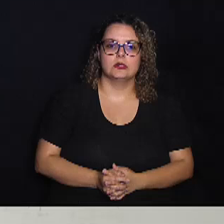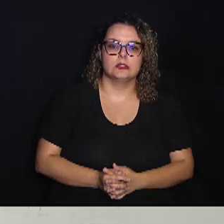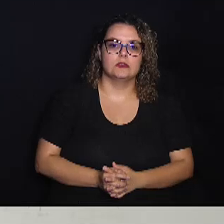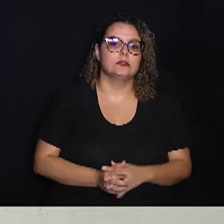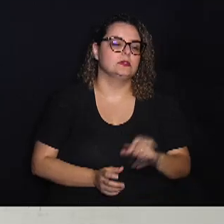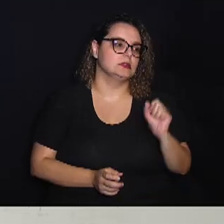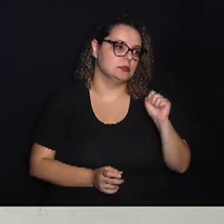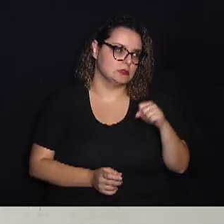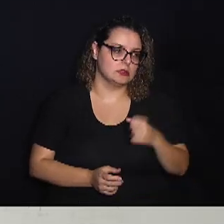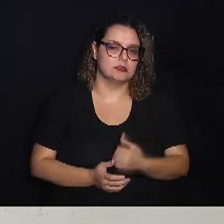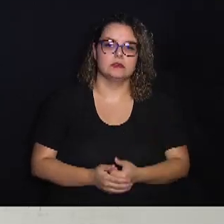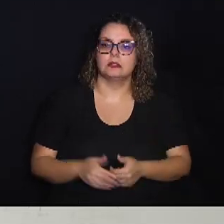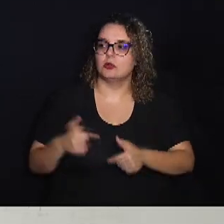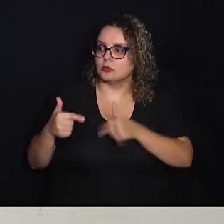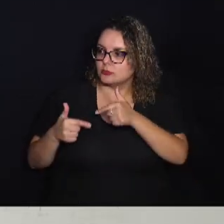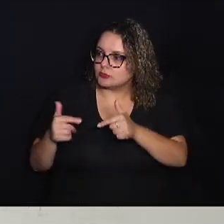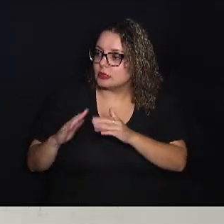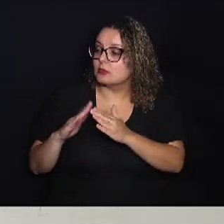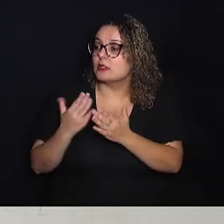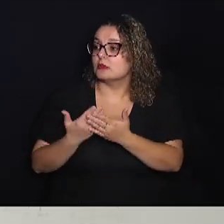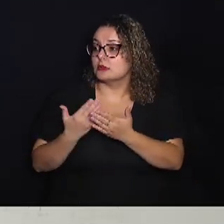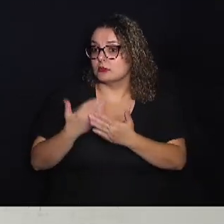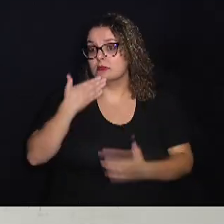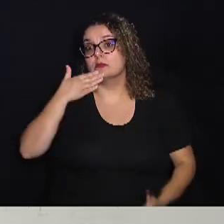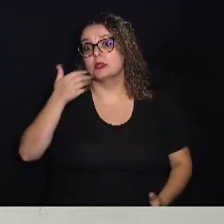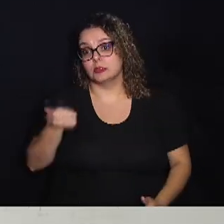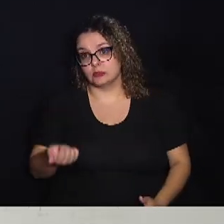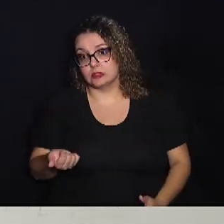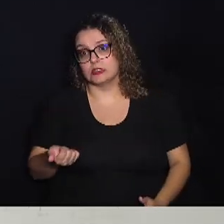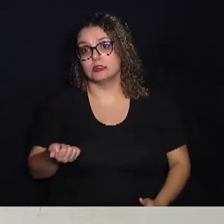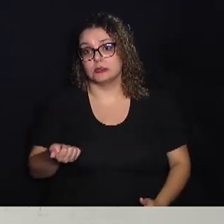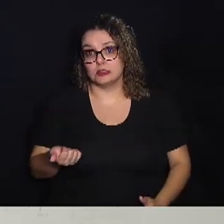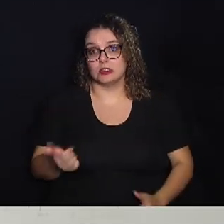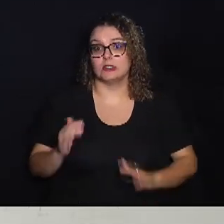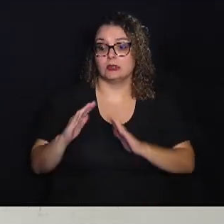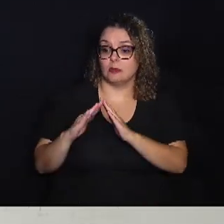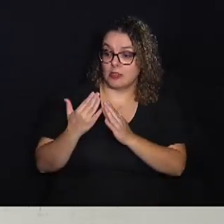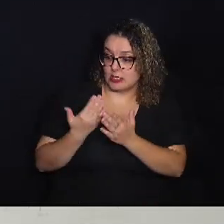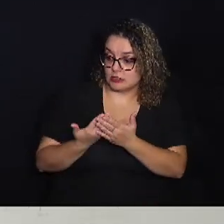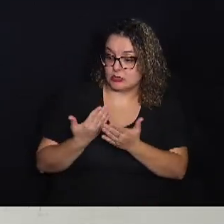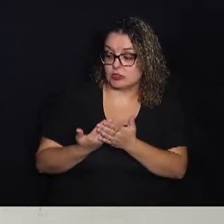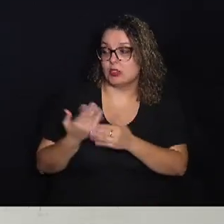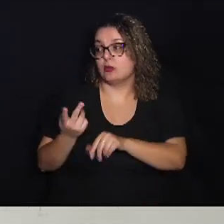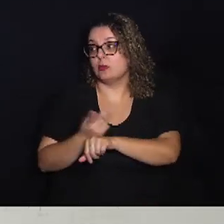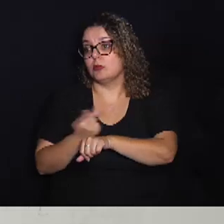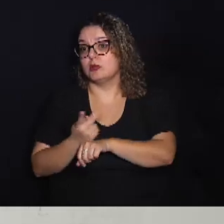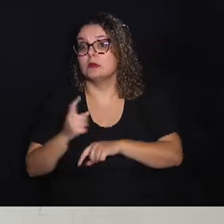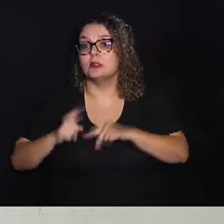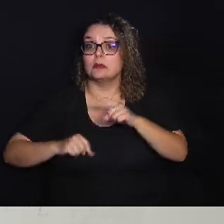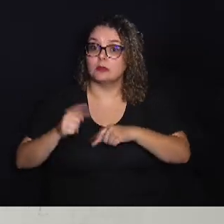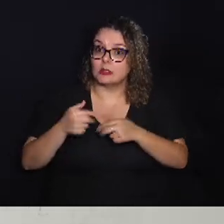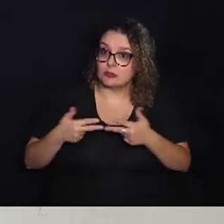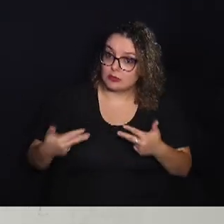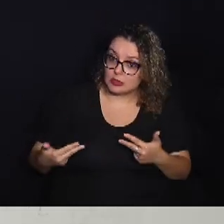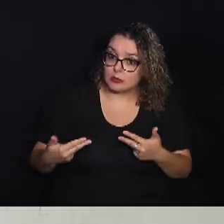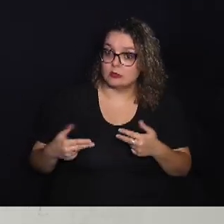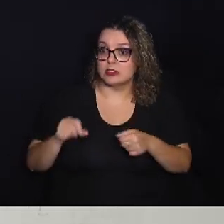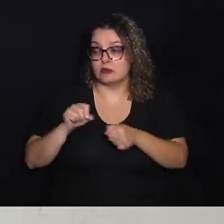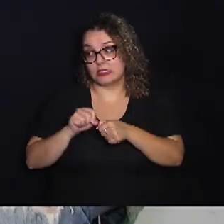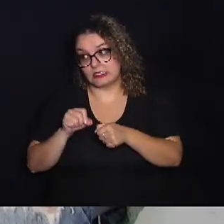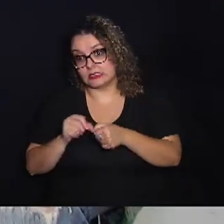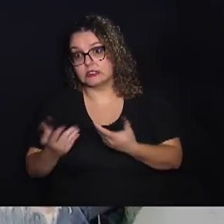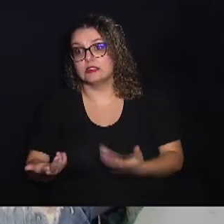nas escolas tem melhorado bastante. Então, as escolas estão procurando para fazer o material para